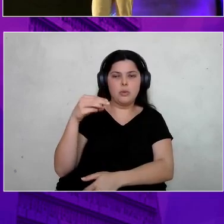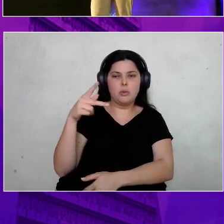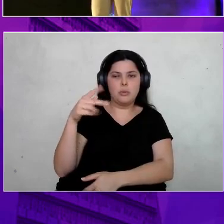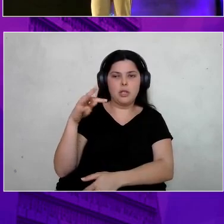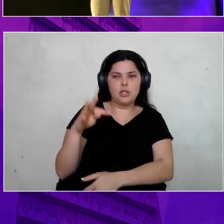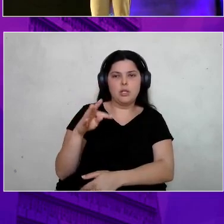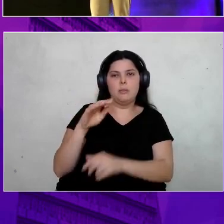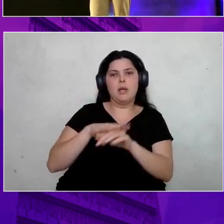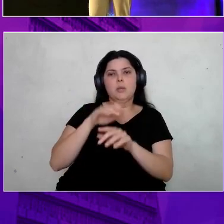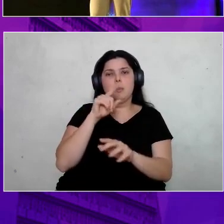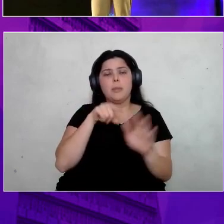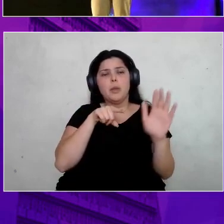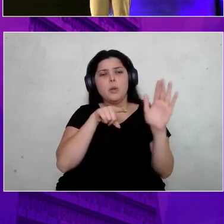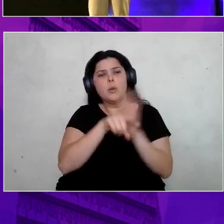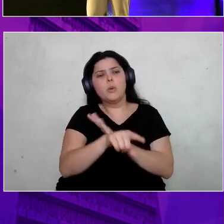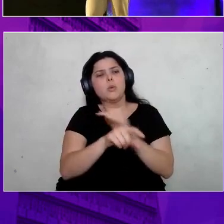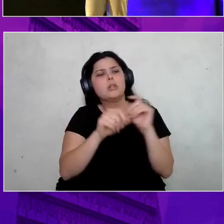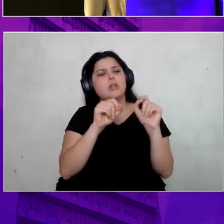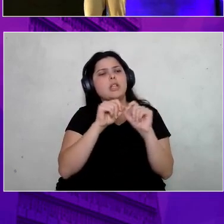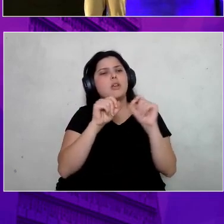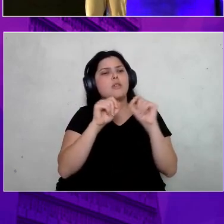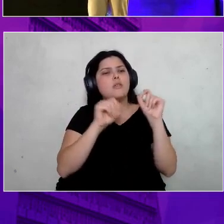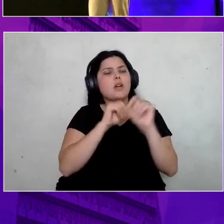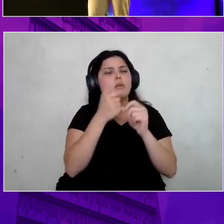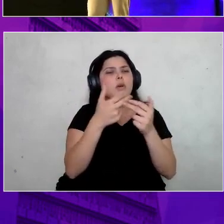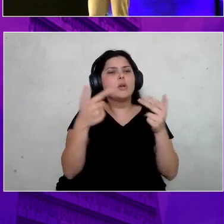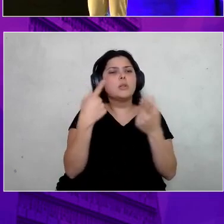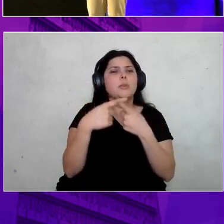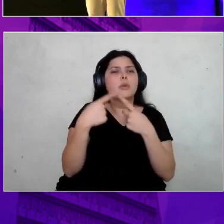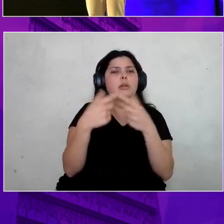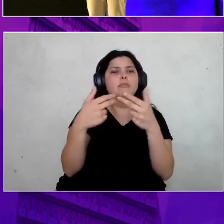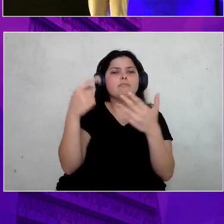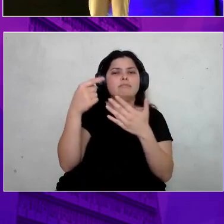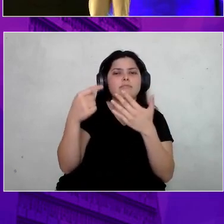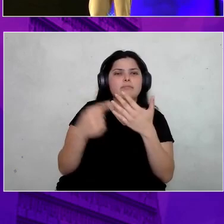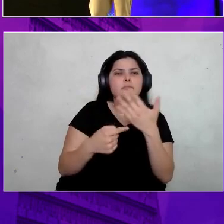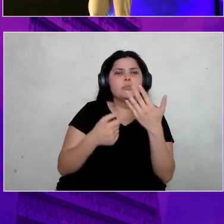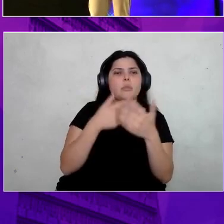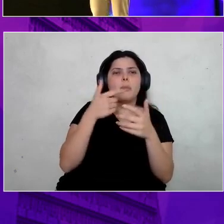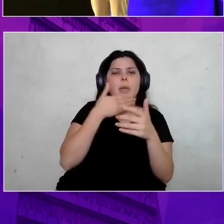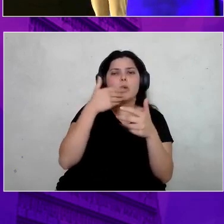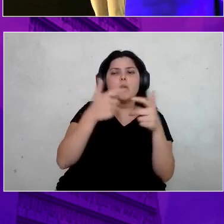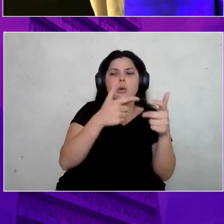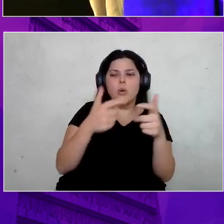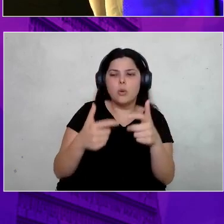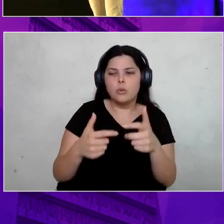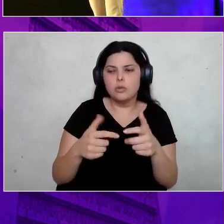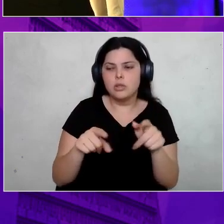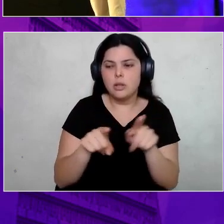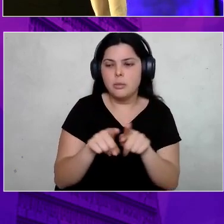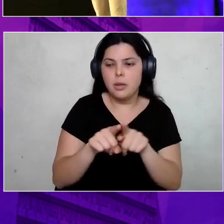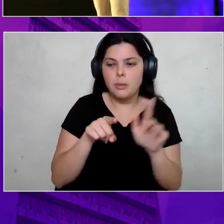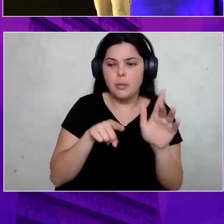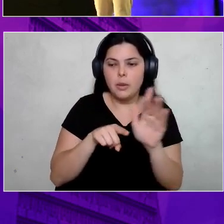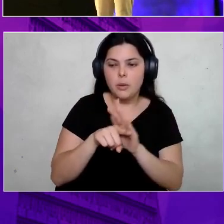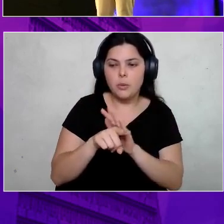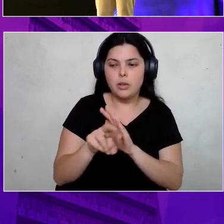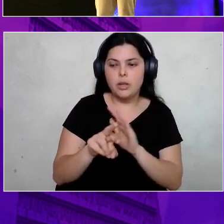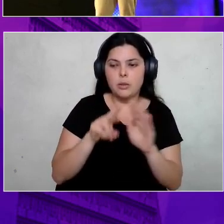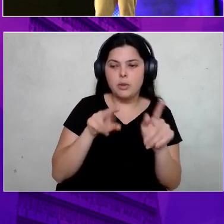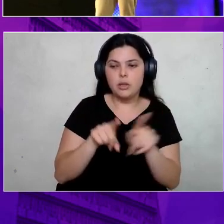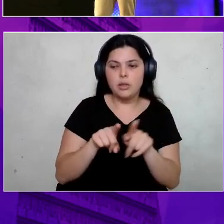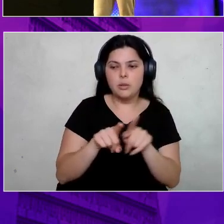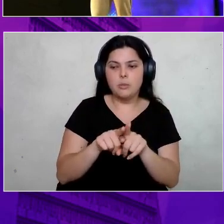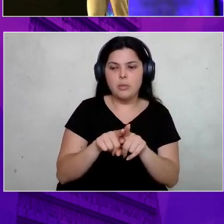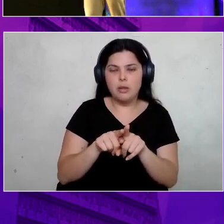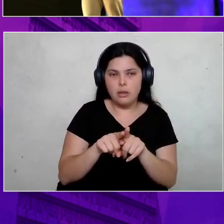né, o que eu faço com isso? O que é aquilo? Por que isso? Onde é o melhor? Então, além do pergunta e resposta, mais construir agentes para ajudar